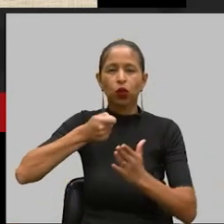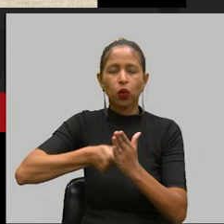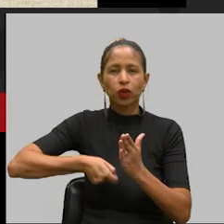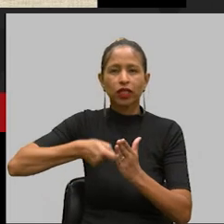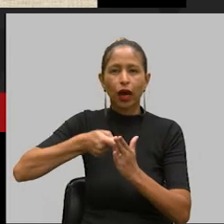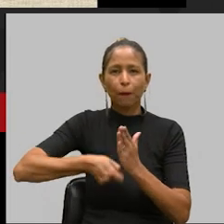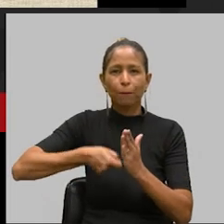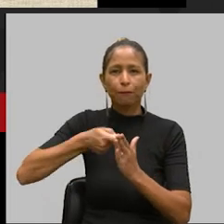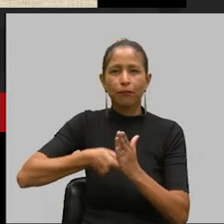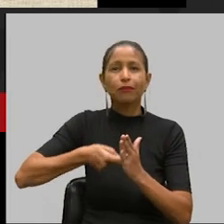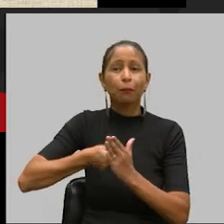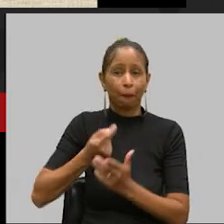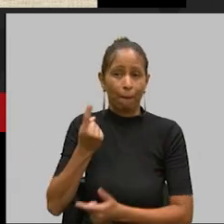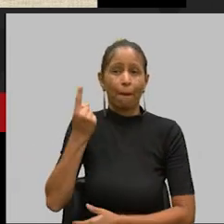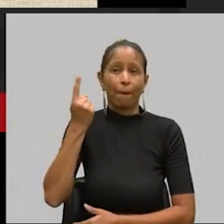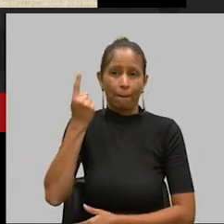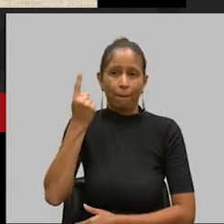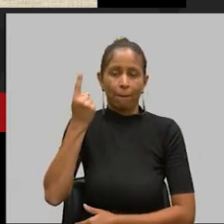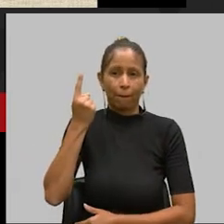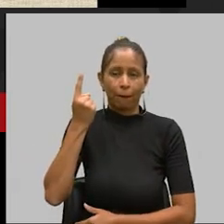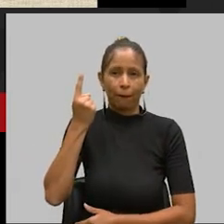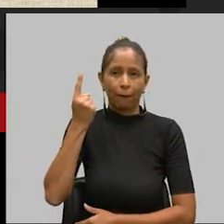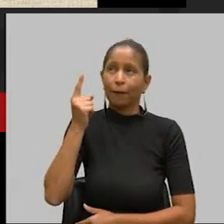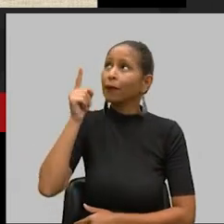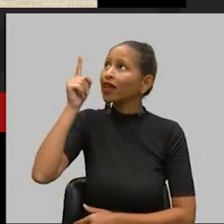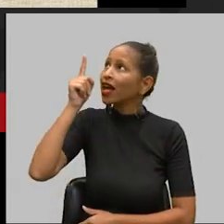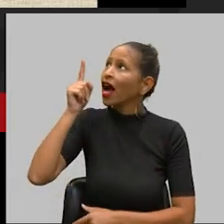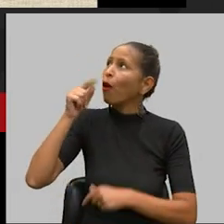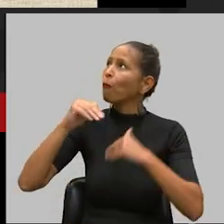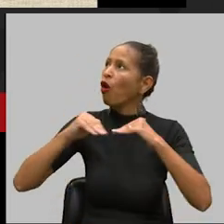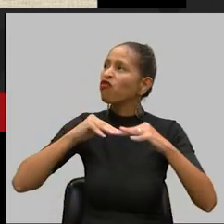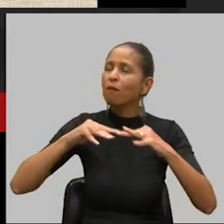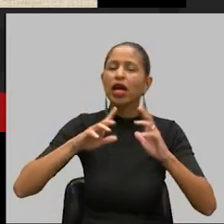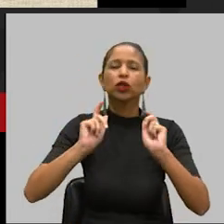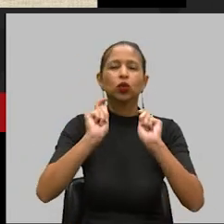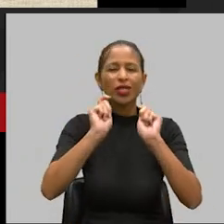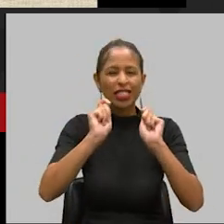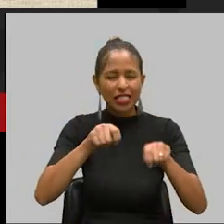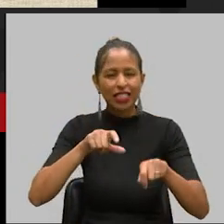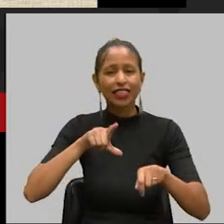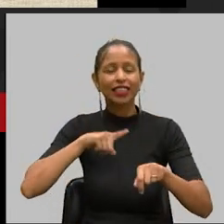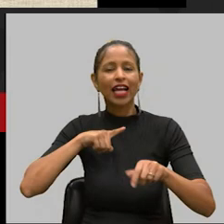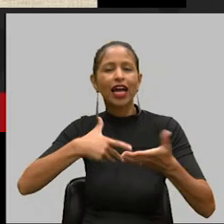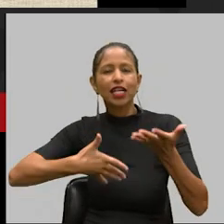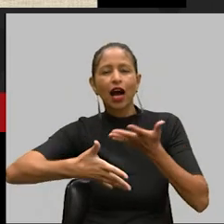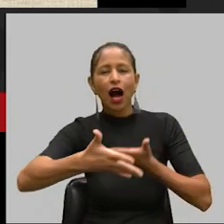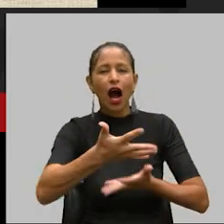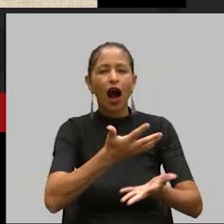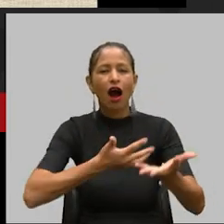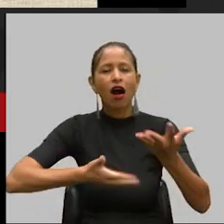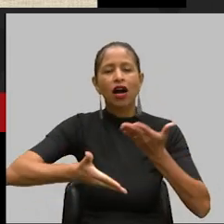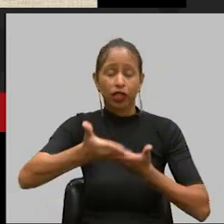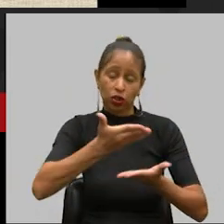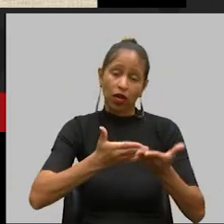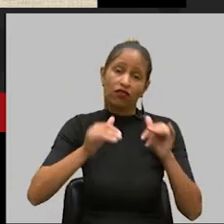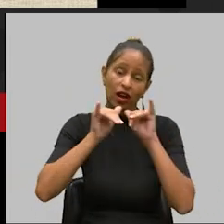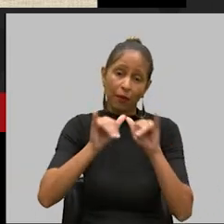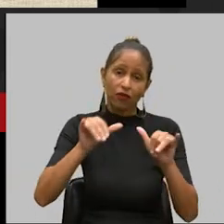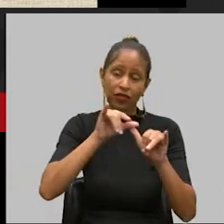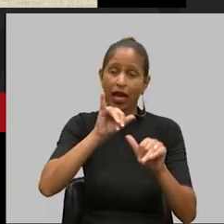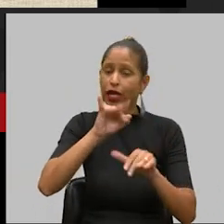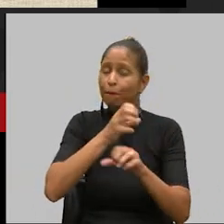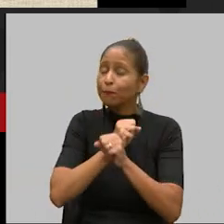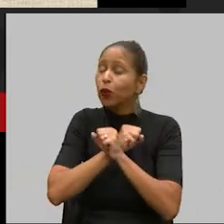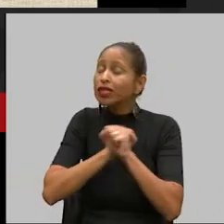né Eh é o movimento sim que tem as articulações que eu acabei de dizer para vocês é impossível